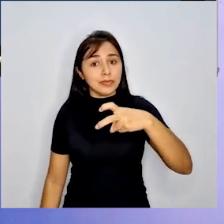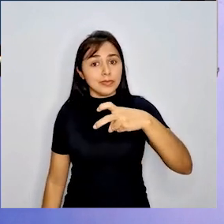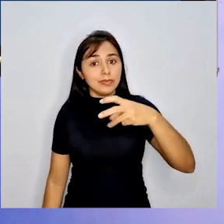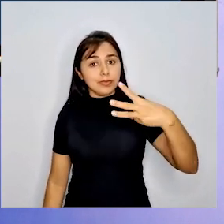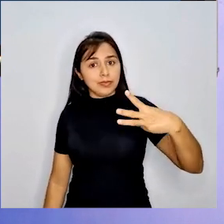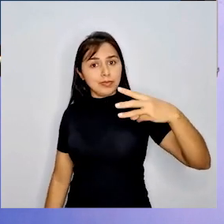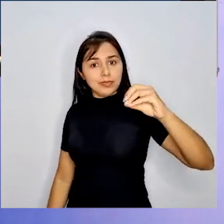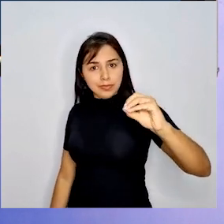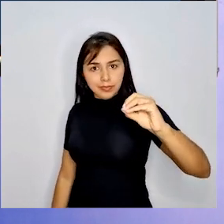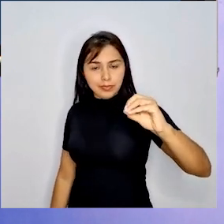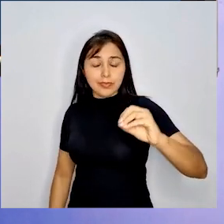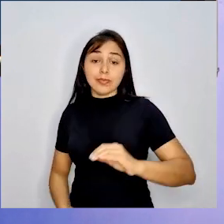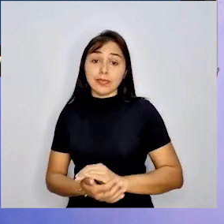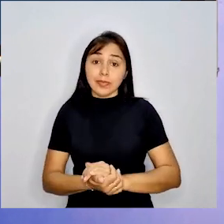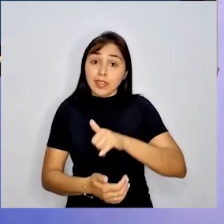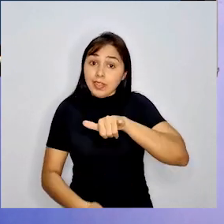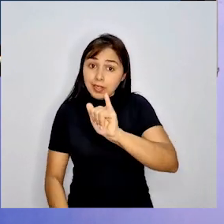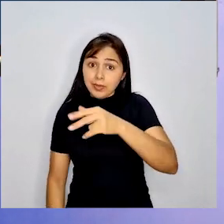y é